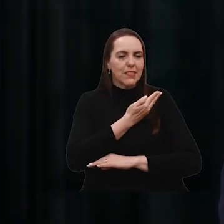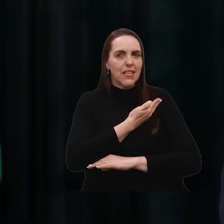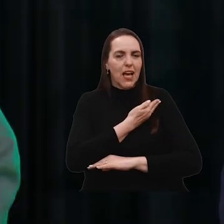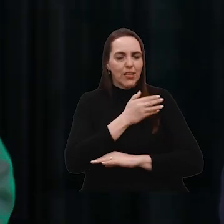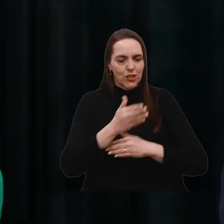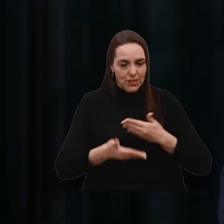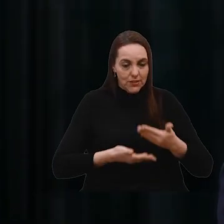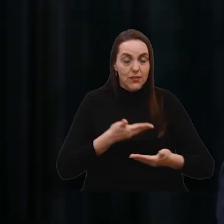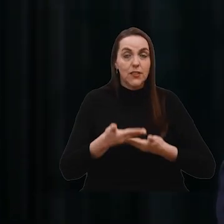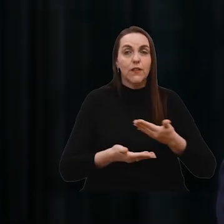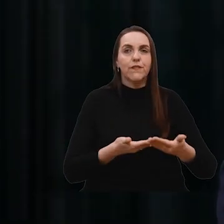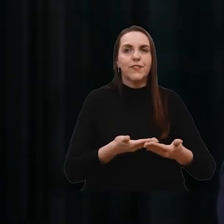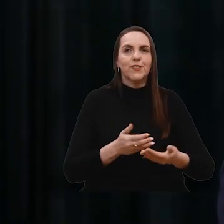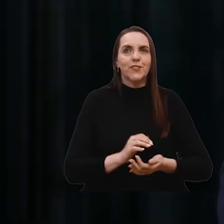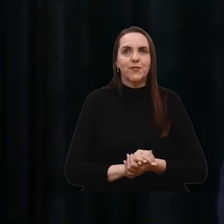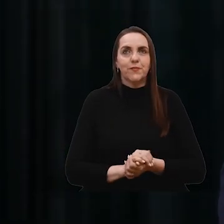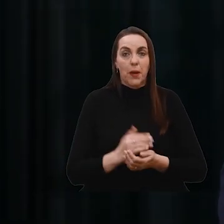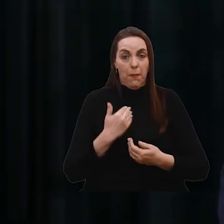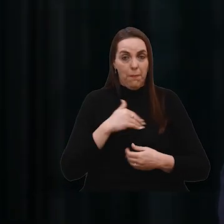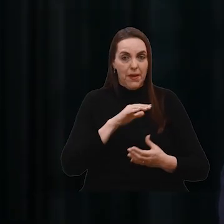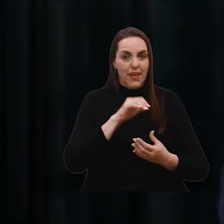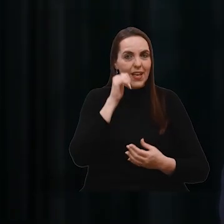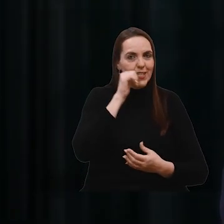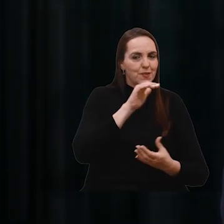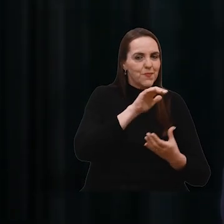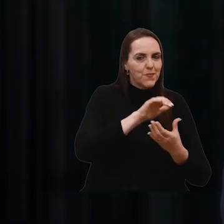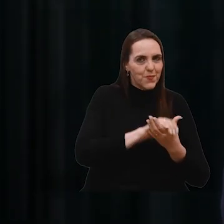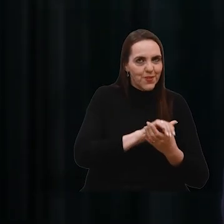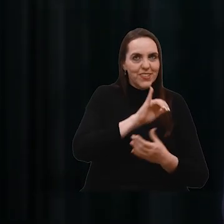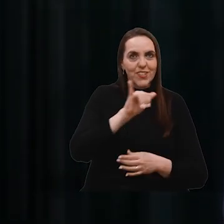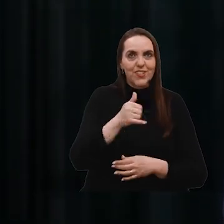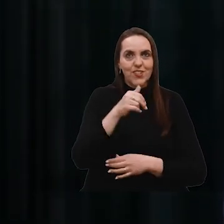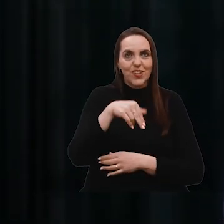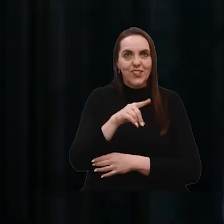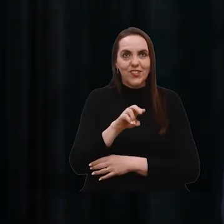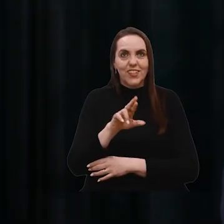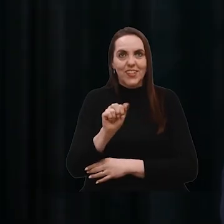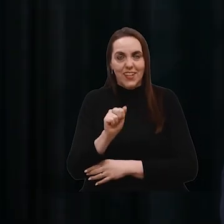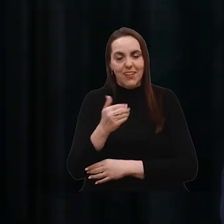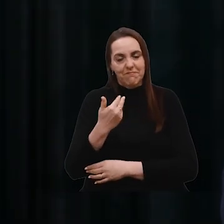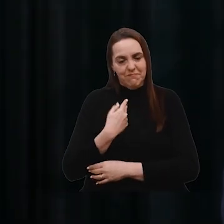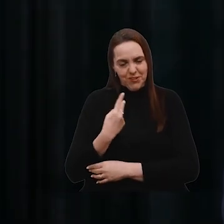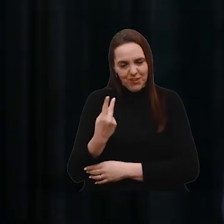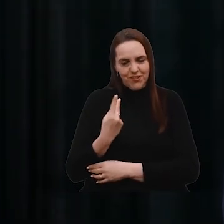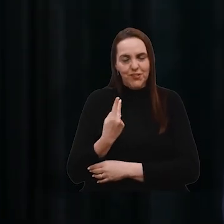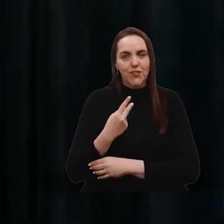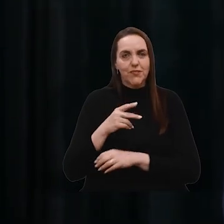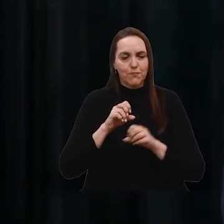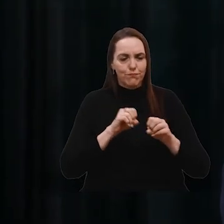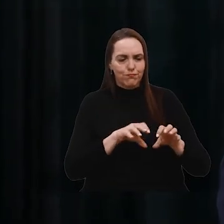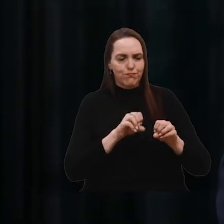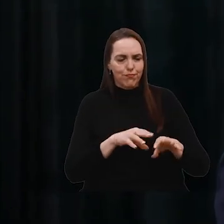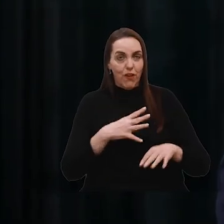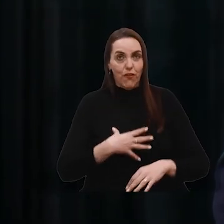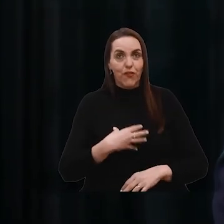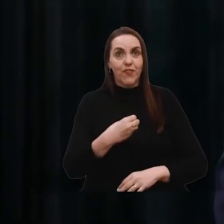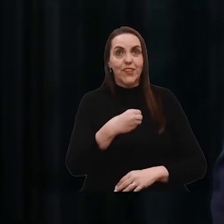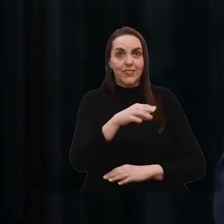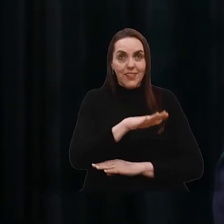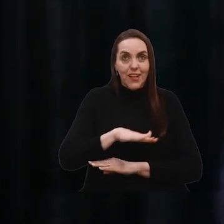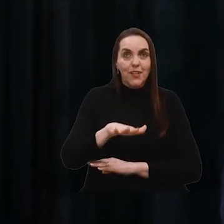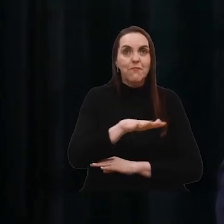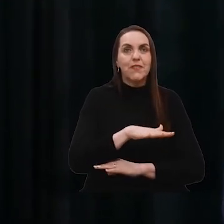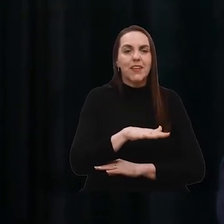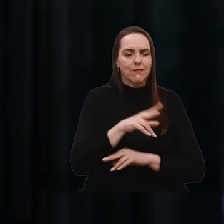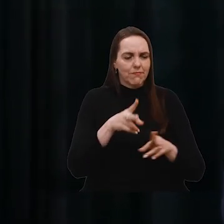de amizade e de serviço. Minha esposa Jandira e eu criamos nossos